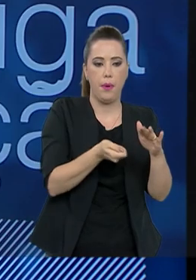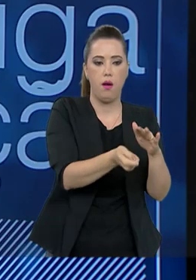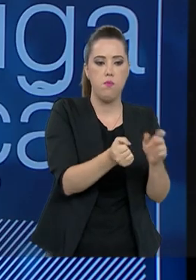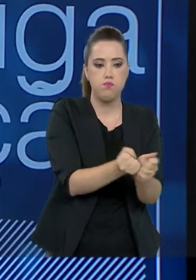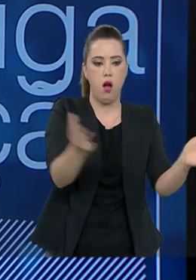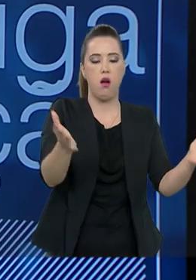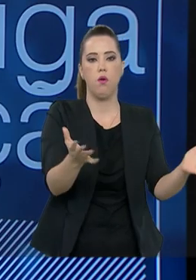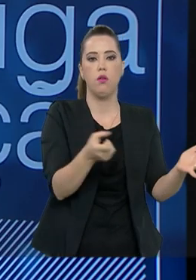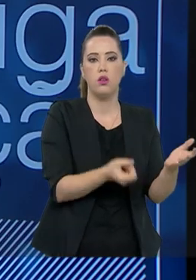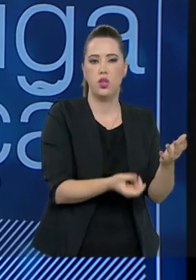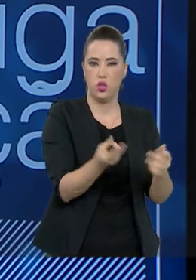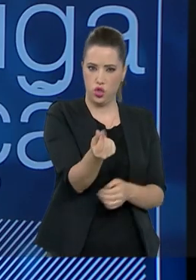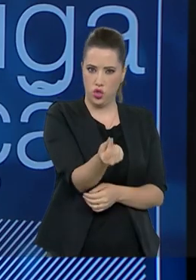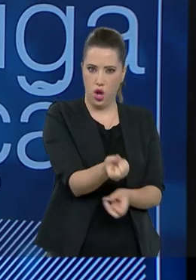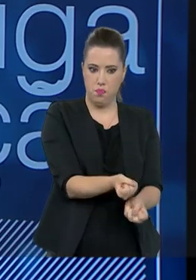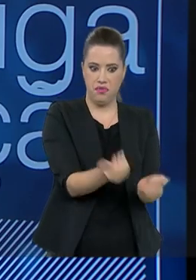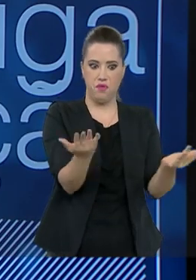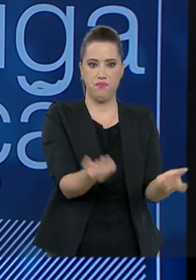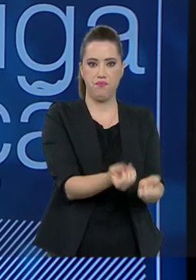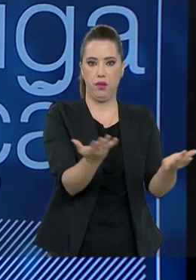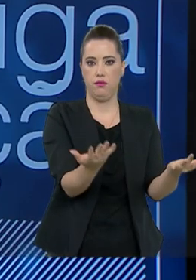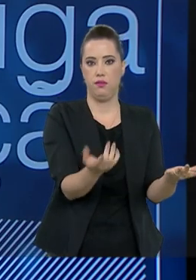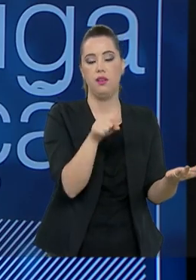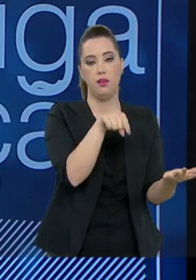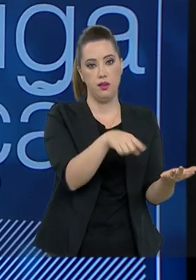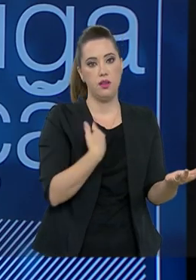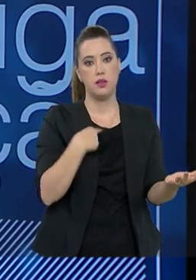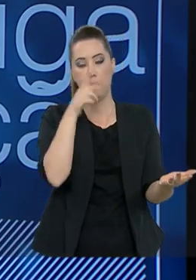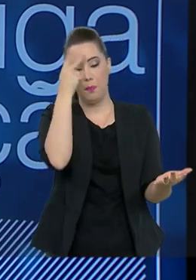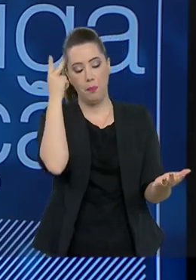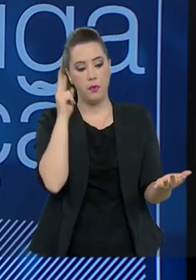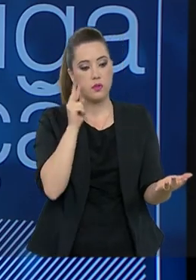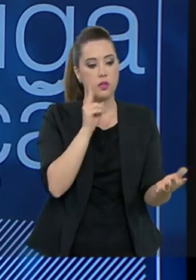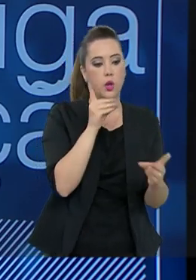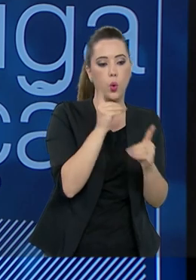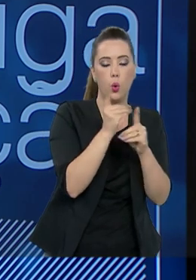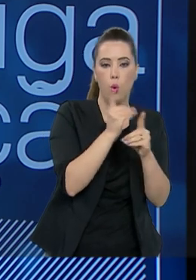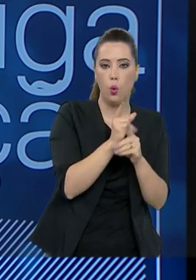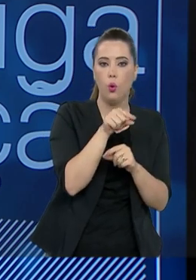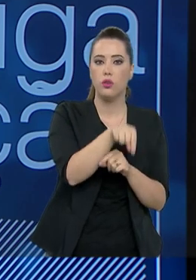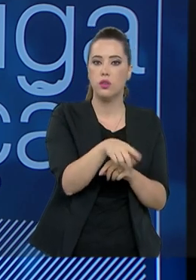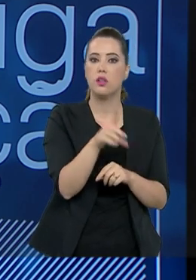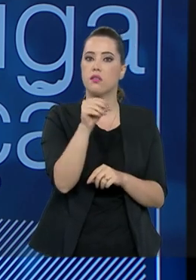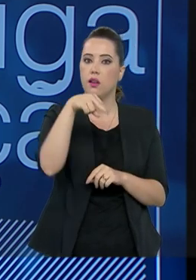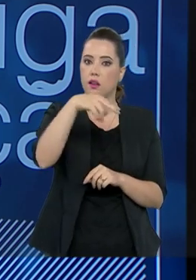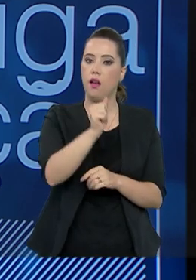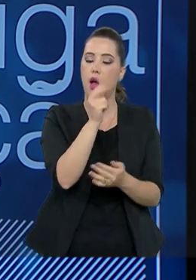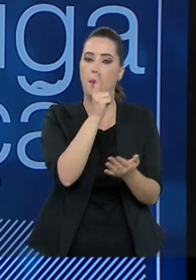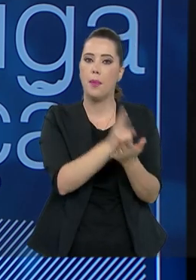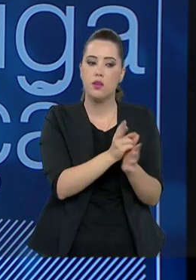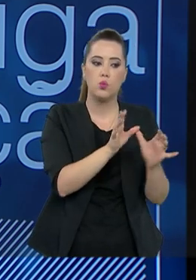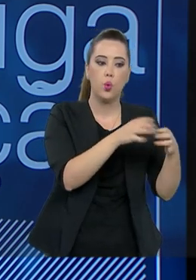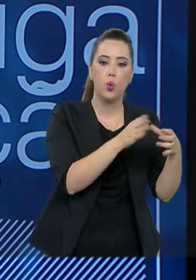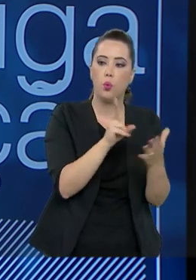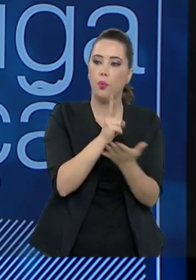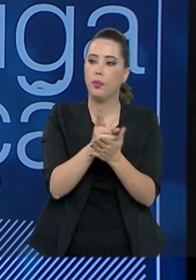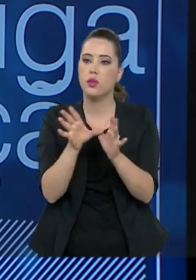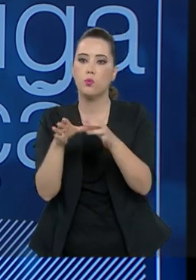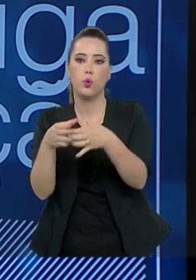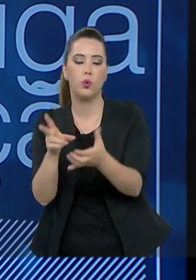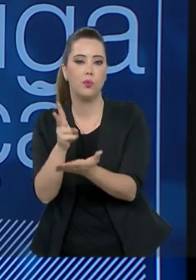existem pessoas especializadas nisso e nós temos encontrado resultados muito significativos também no esclarecimento